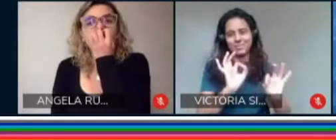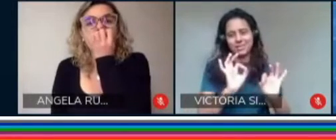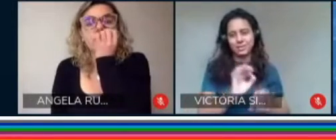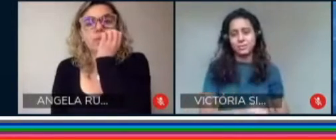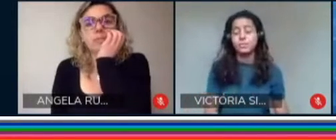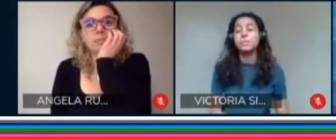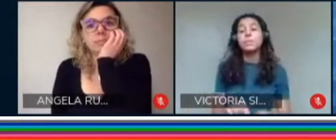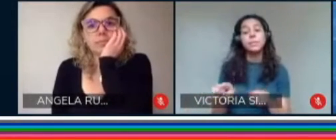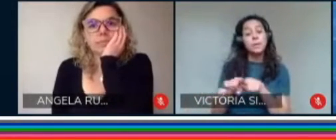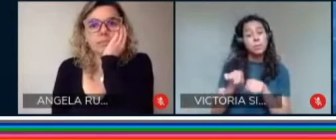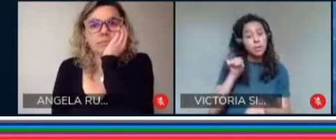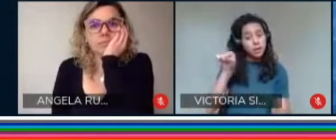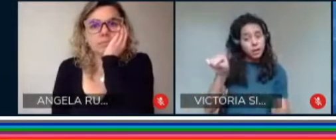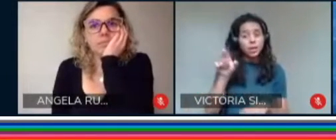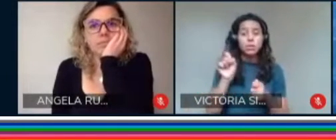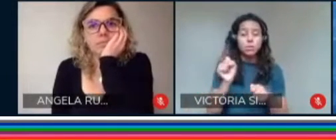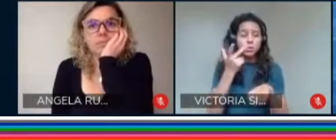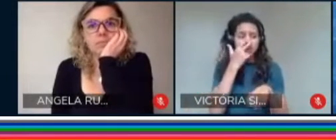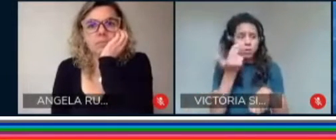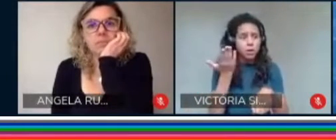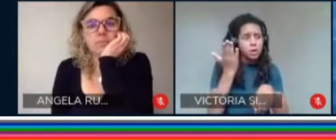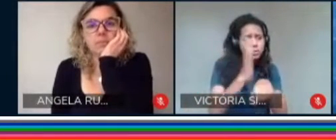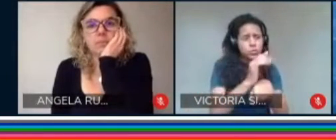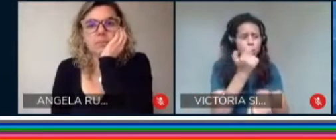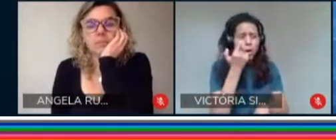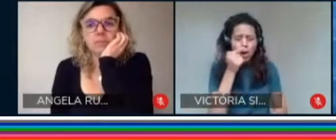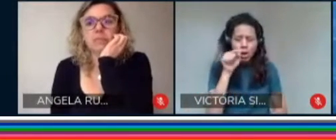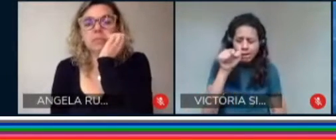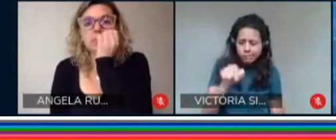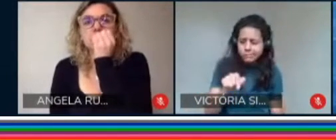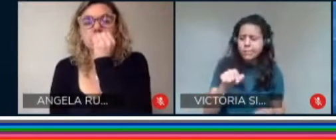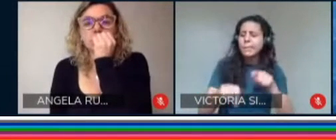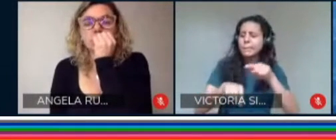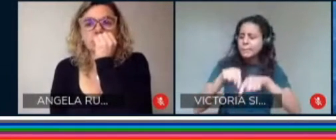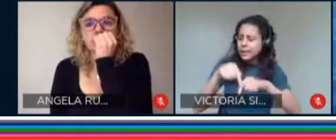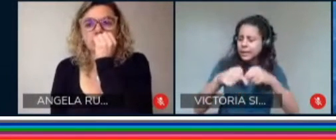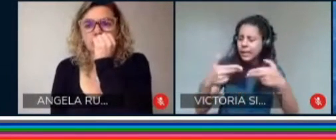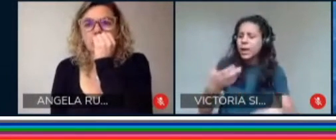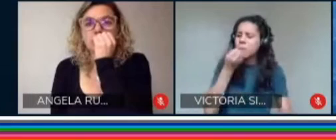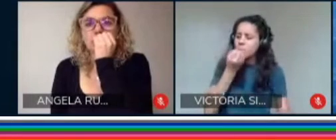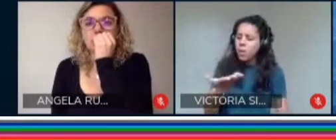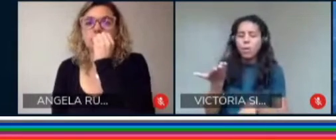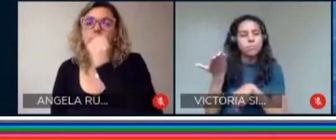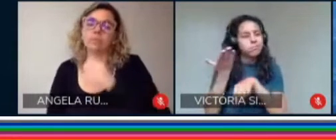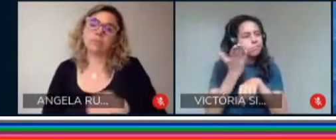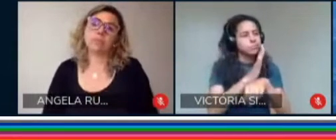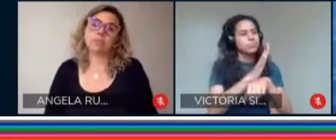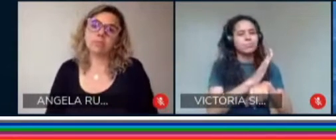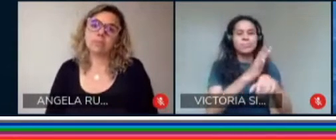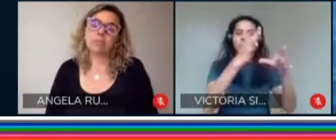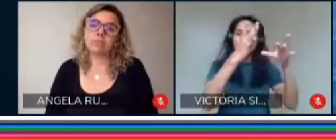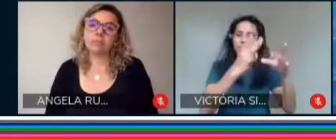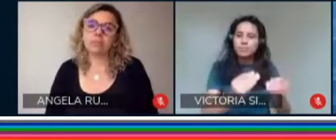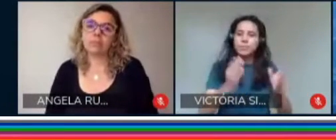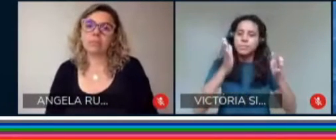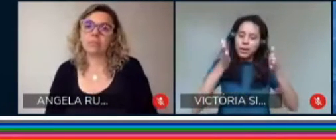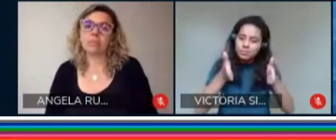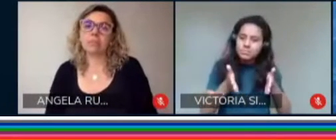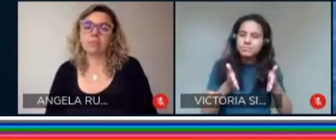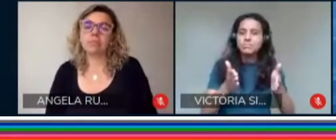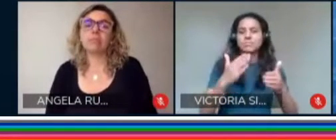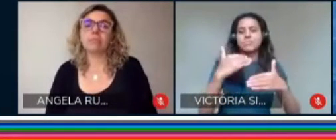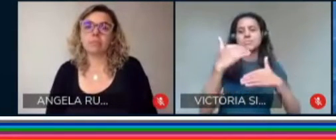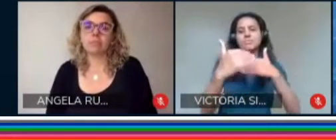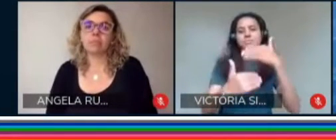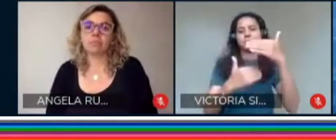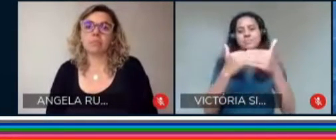no teu trabalho potenciais que você ainda não enxerga e indicar, principalmente leituras e caminhos, né? Então existem papéis que devem